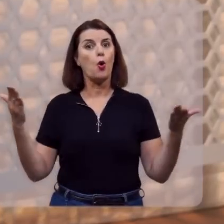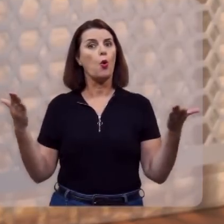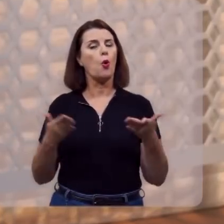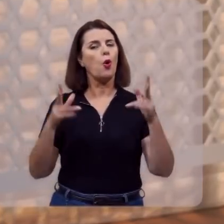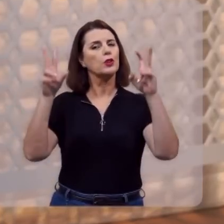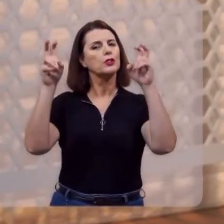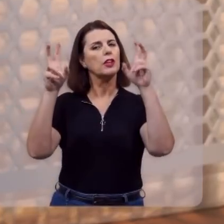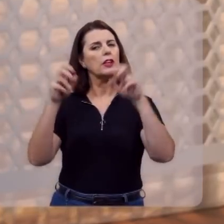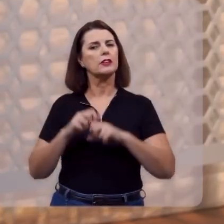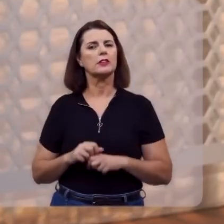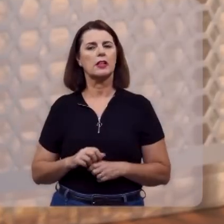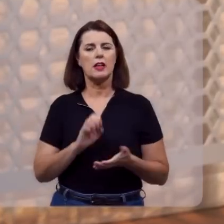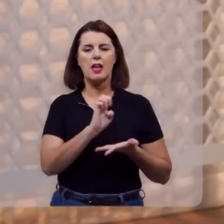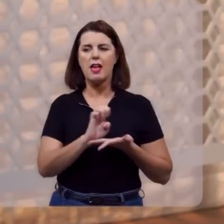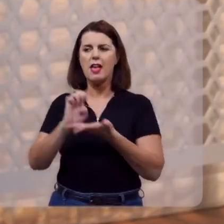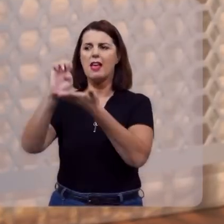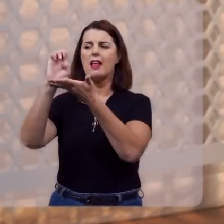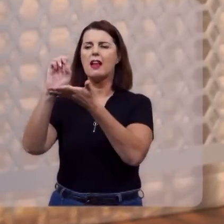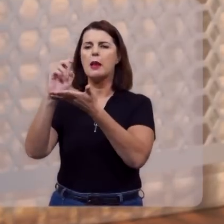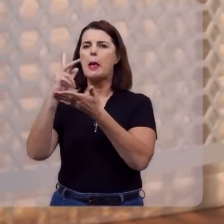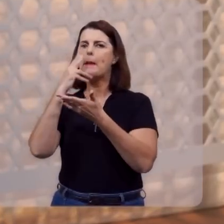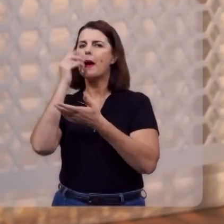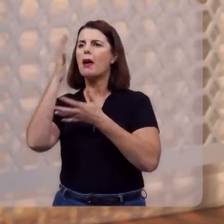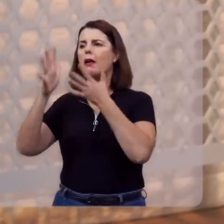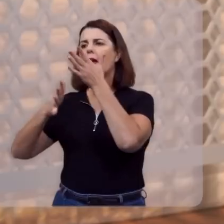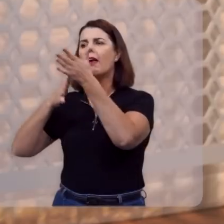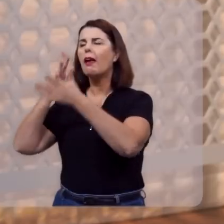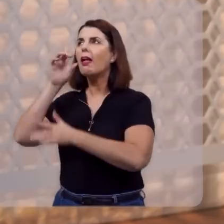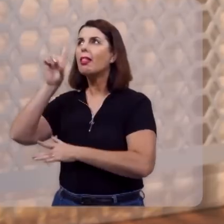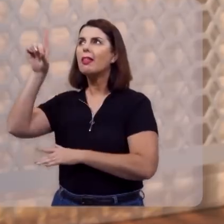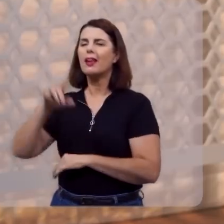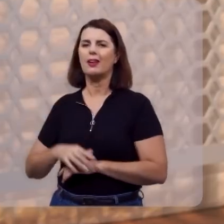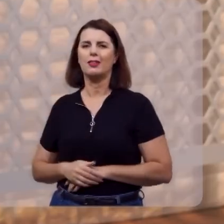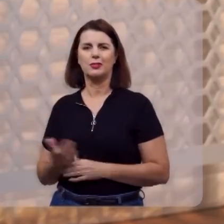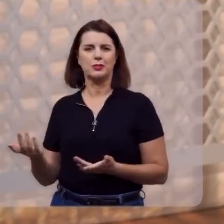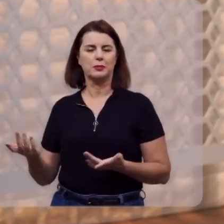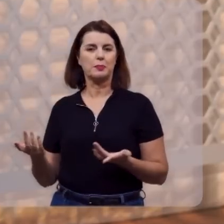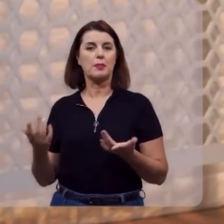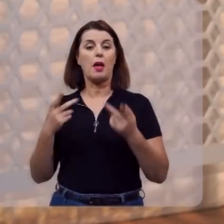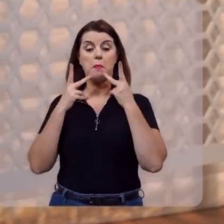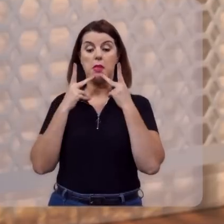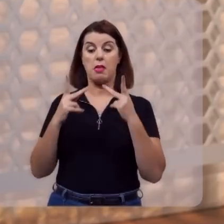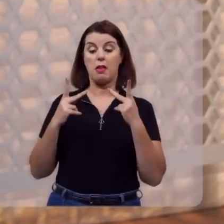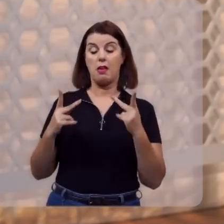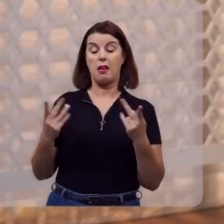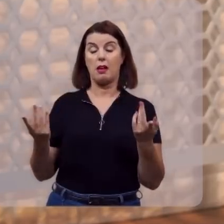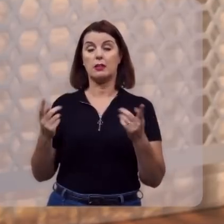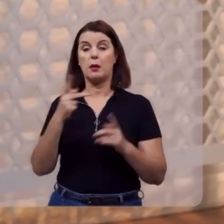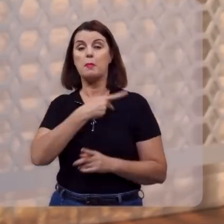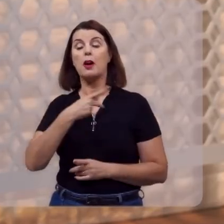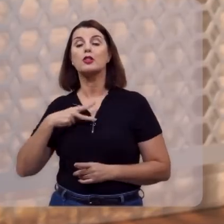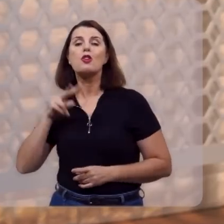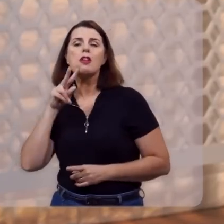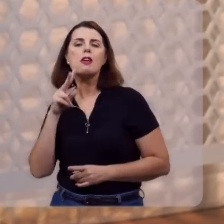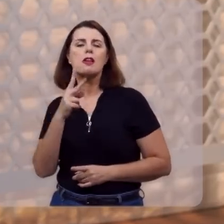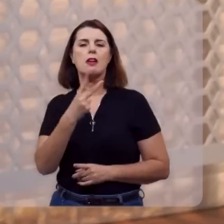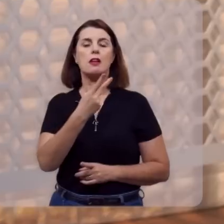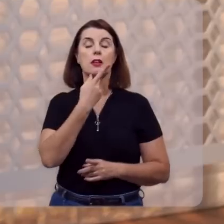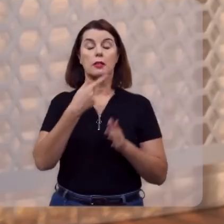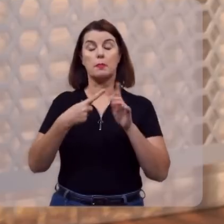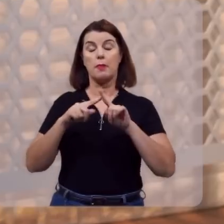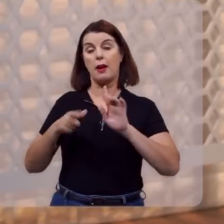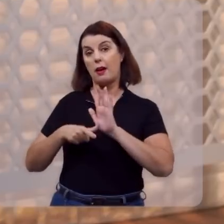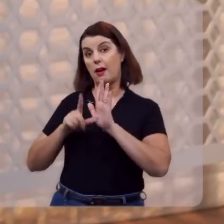nosso tema Elias, Boca de Deus. Daqui a pouquinho essa será a mensagem proferida pelo reverendo Hernandes Dias Lopes, mas